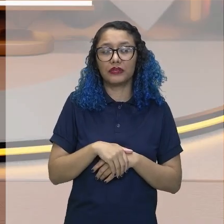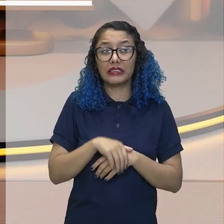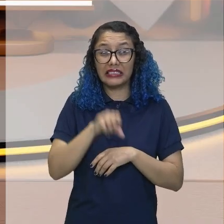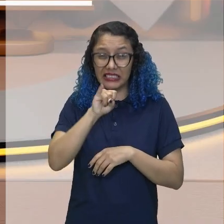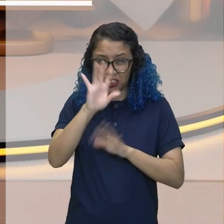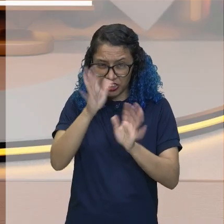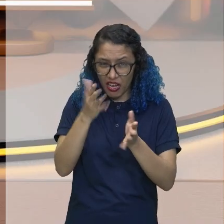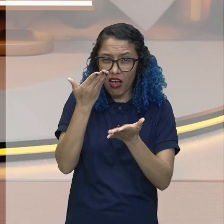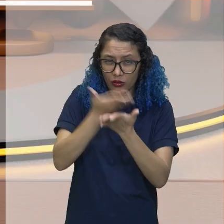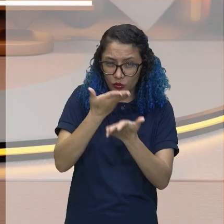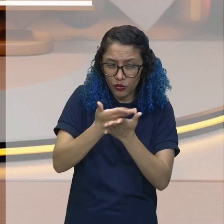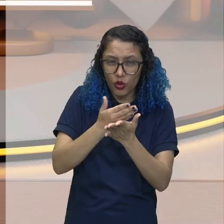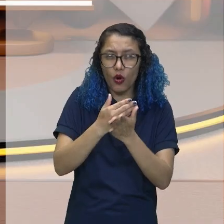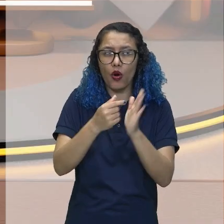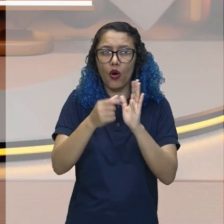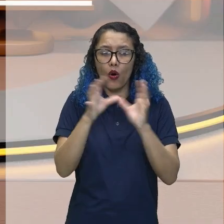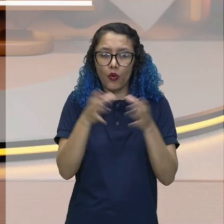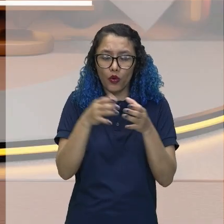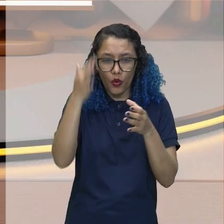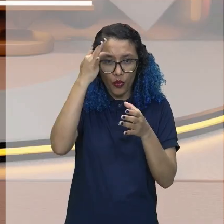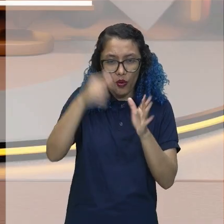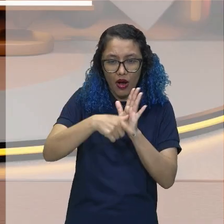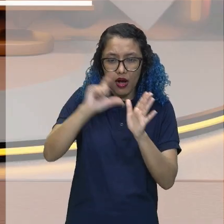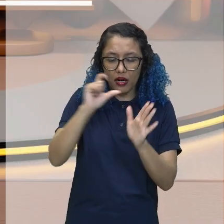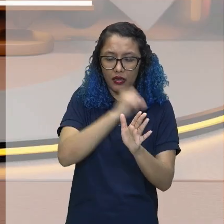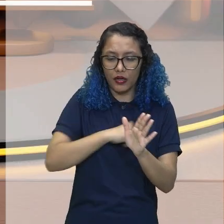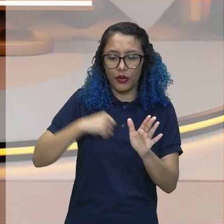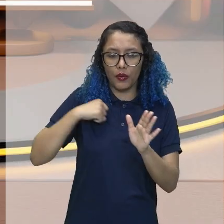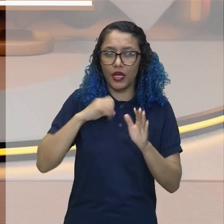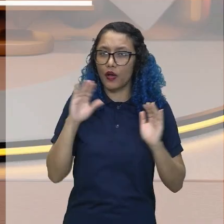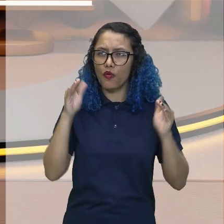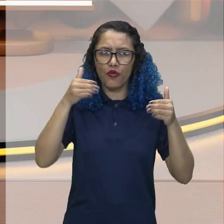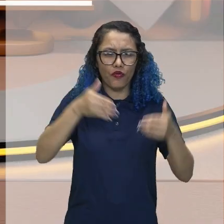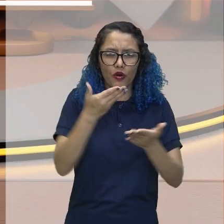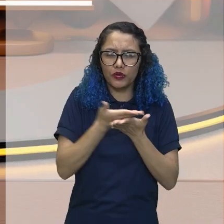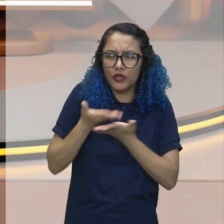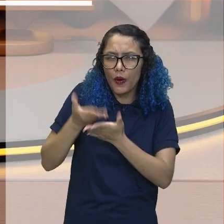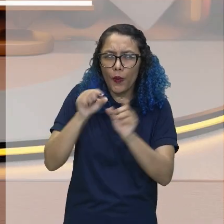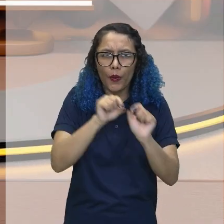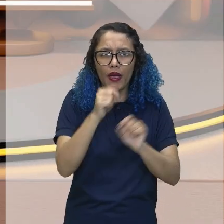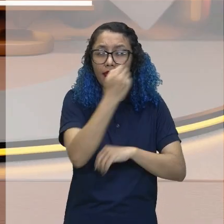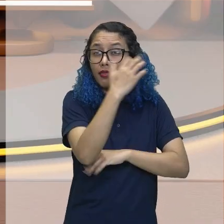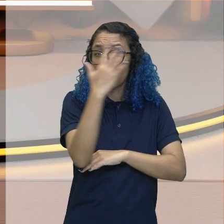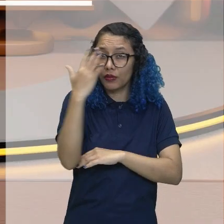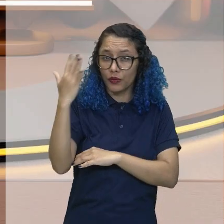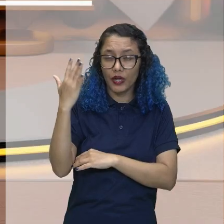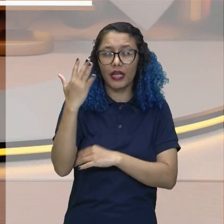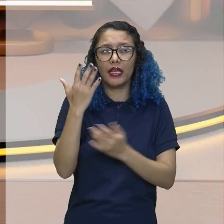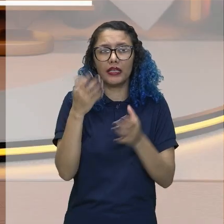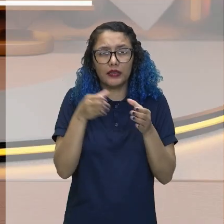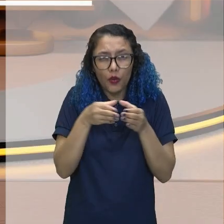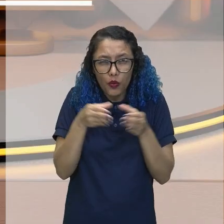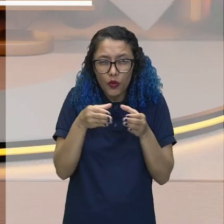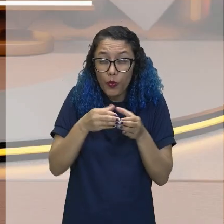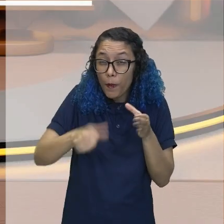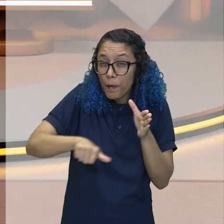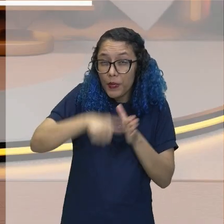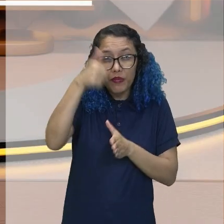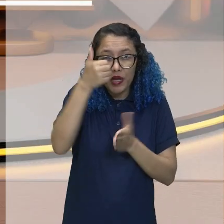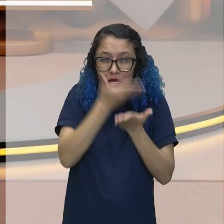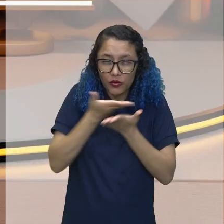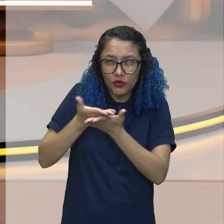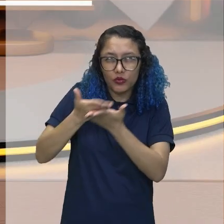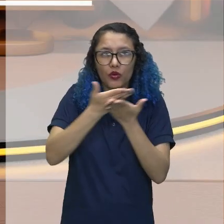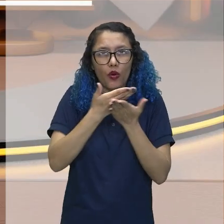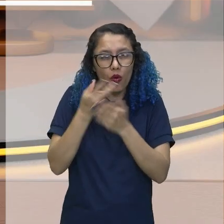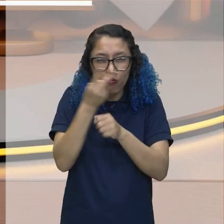né? Então eram aqueles filósofos da physis, os filósofos da natureza, né? Os primeiros filósofos, aqueles que buscavam